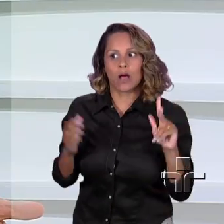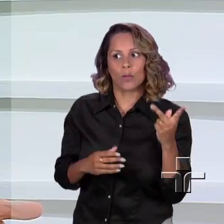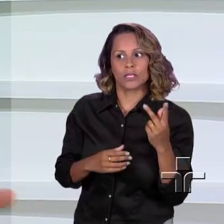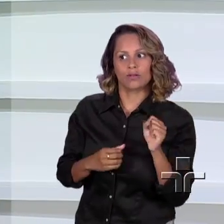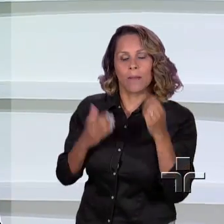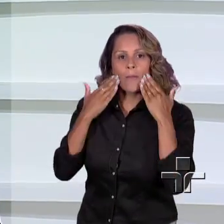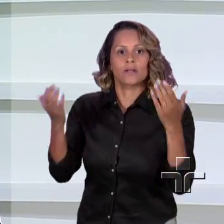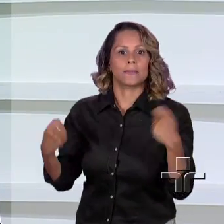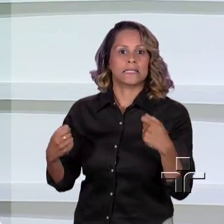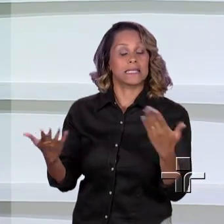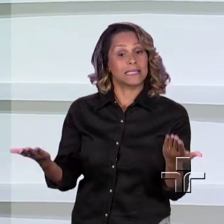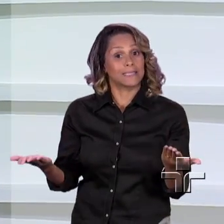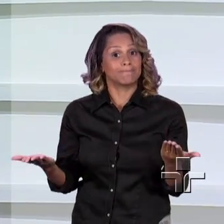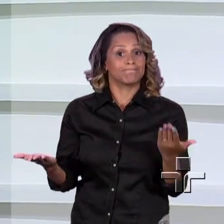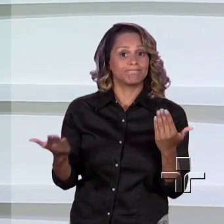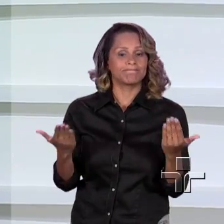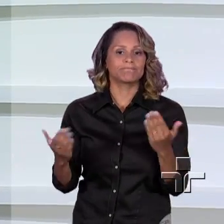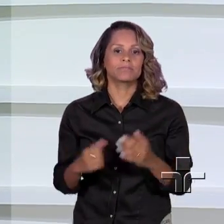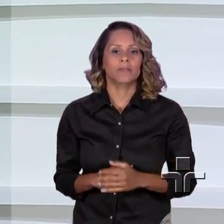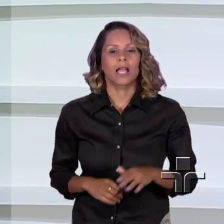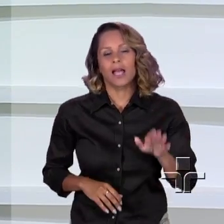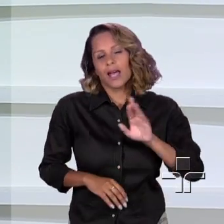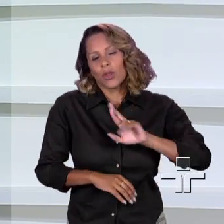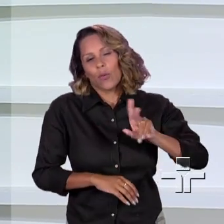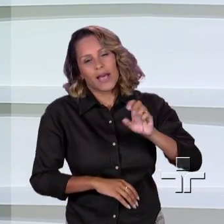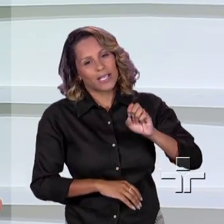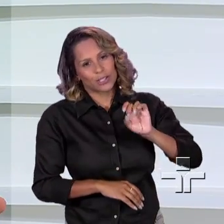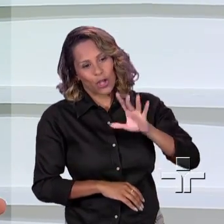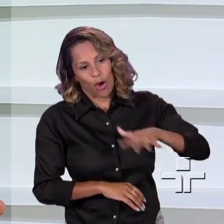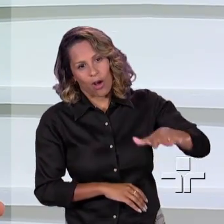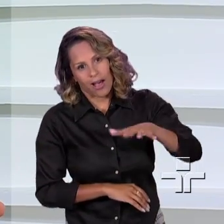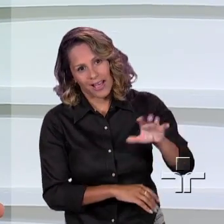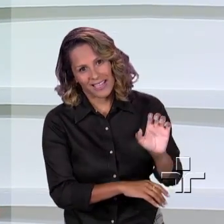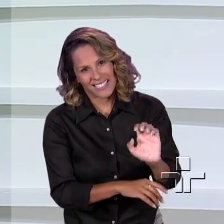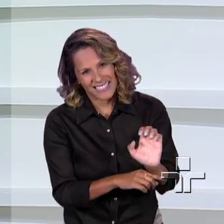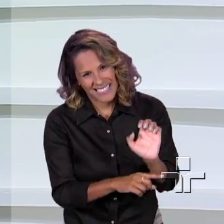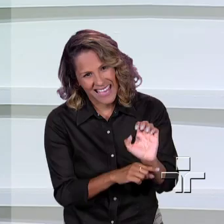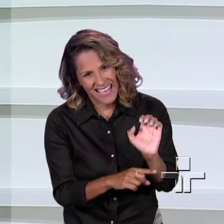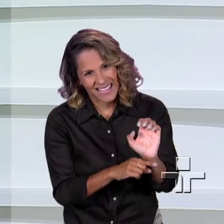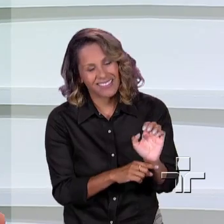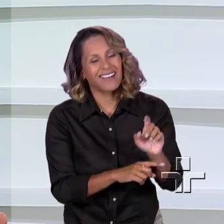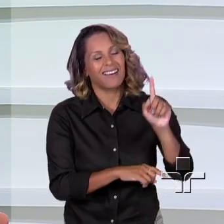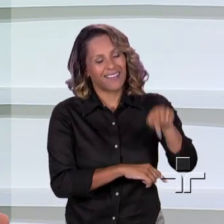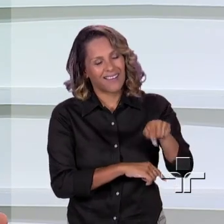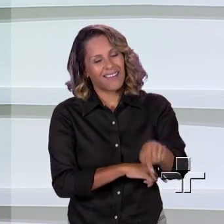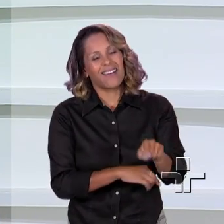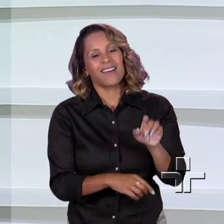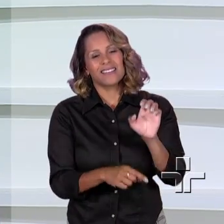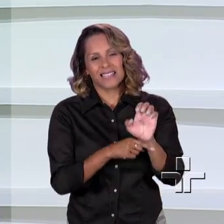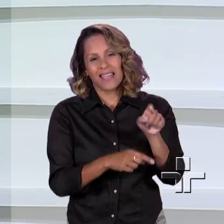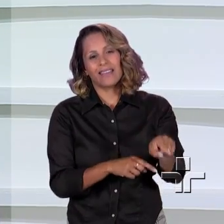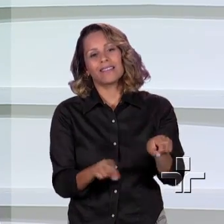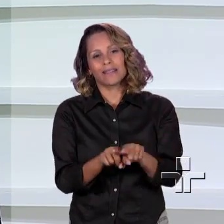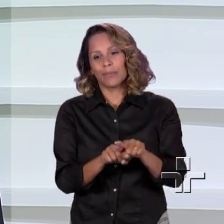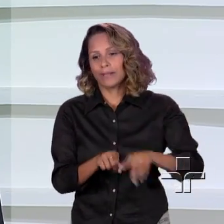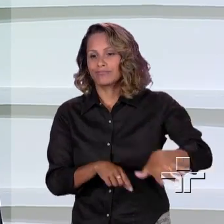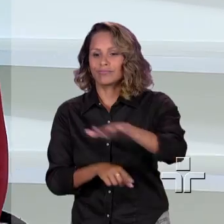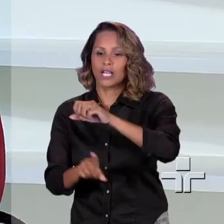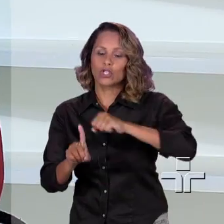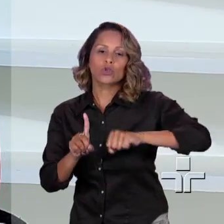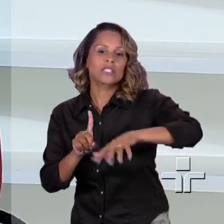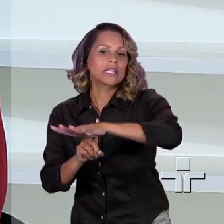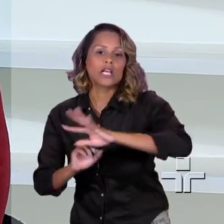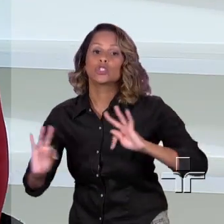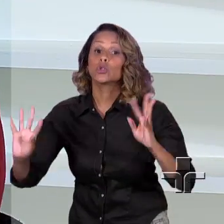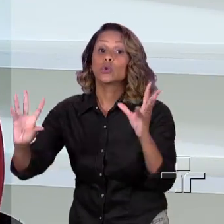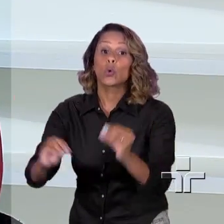no espaço da esquerda, no espaço da direita. Isso é a muito sociedade brasileira, ela era opressiva, assim como a questão da mulher, quer dizer, parece que volta